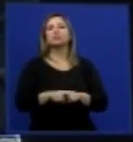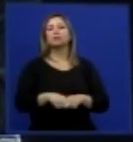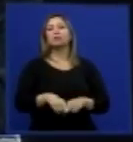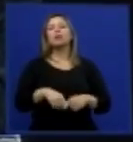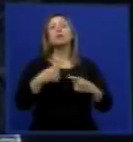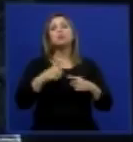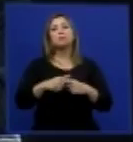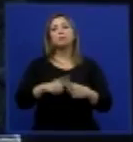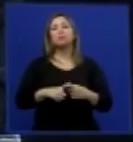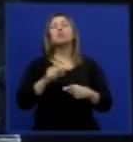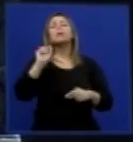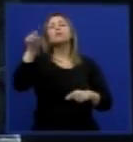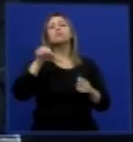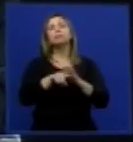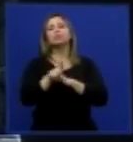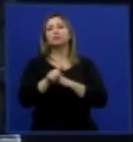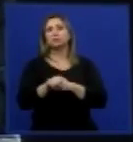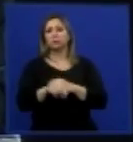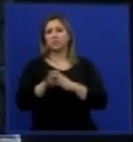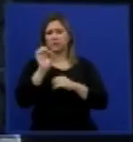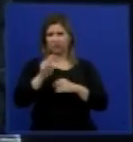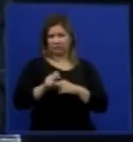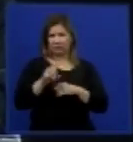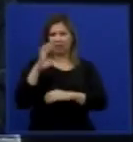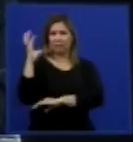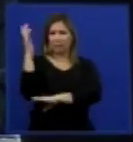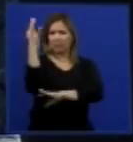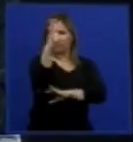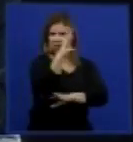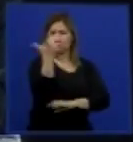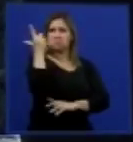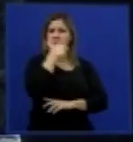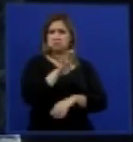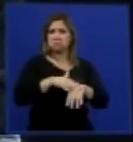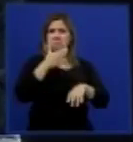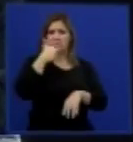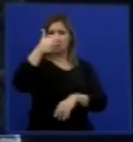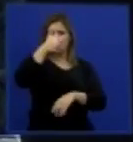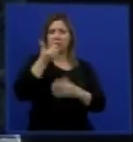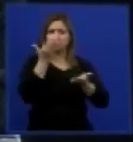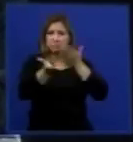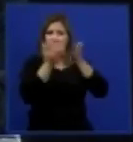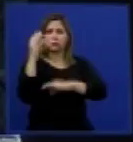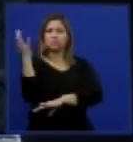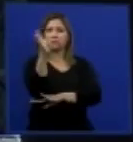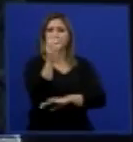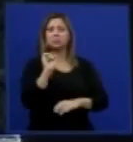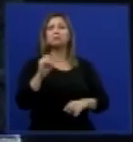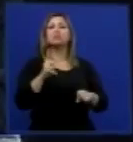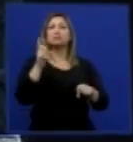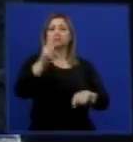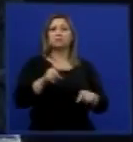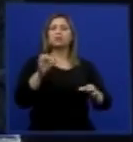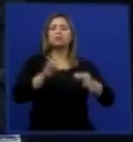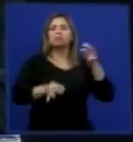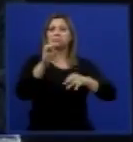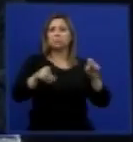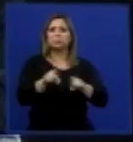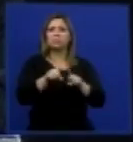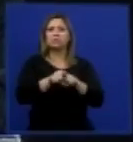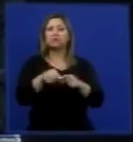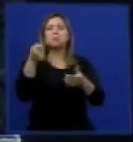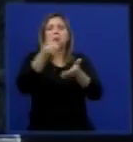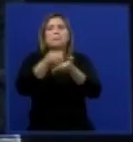desação é de se perguntar estaria o meio ambi do Brasil ganhando com isso e se a justiça federal por isonomia conceder aos importadores de